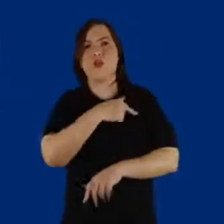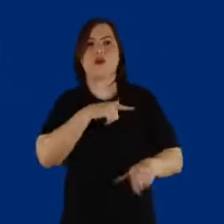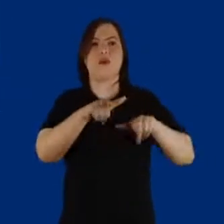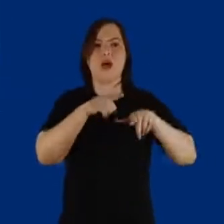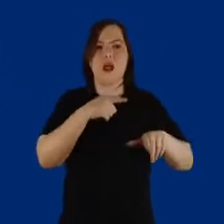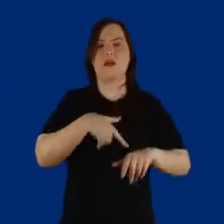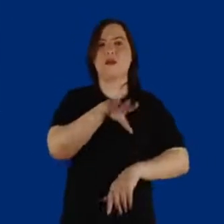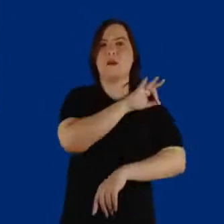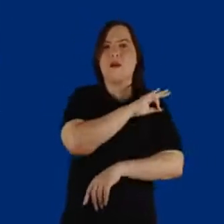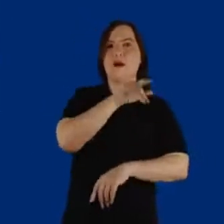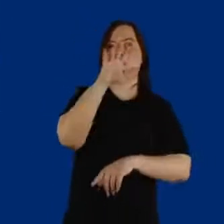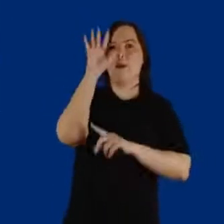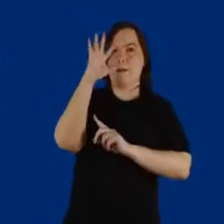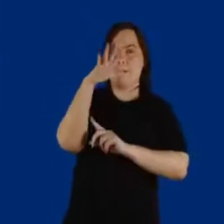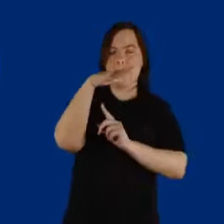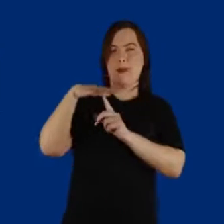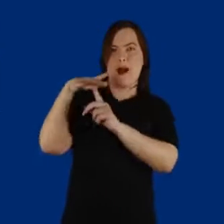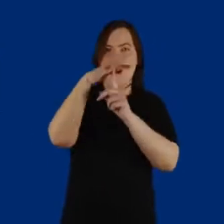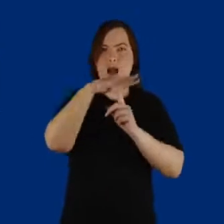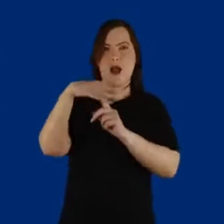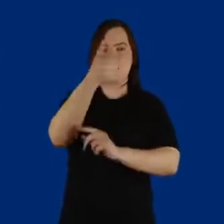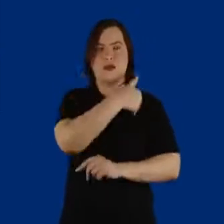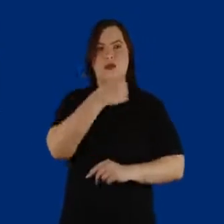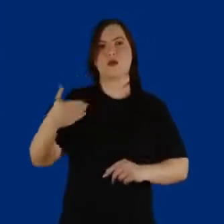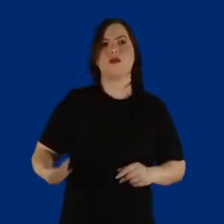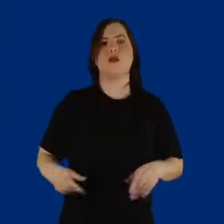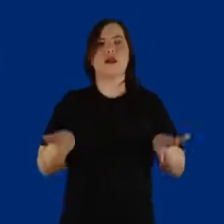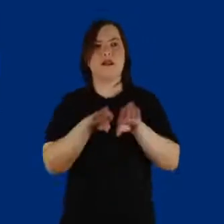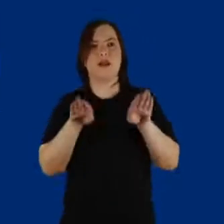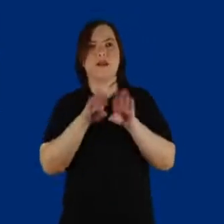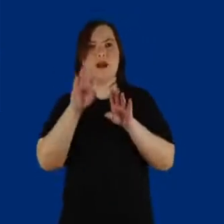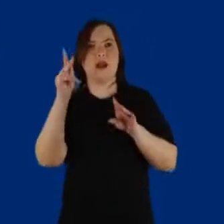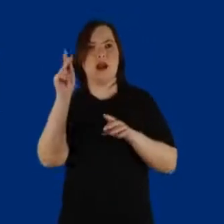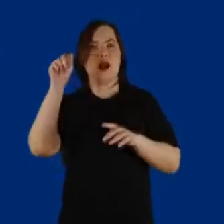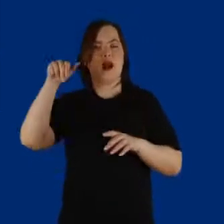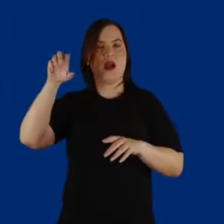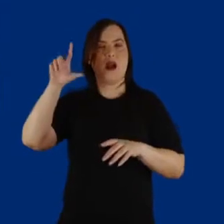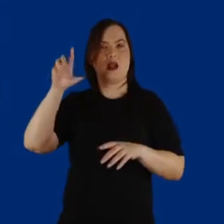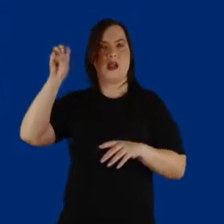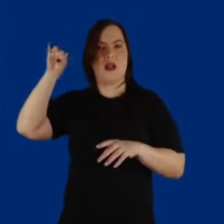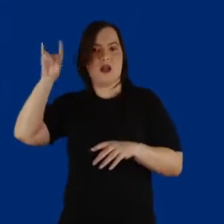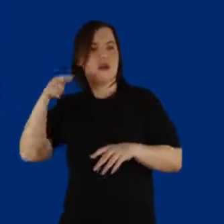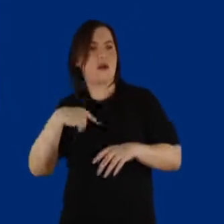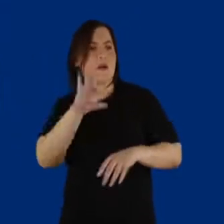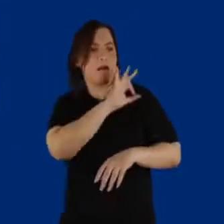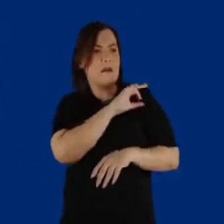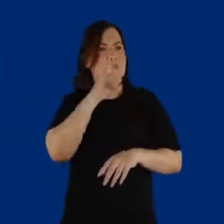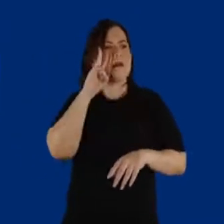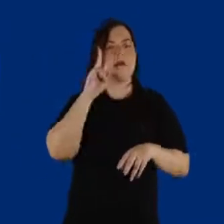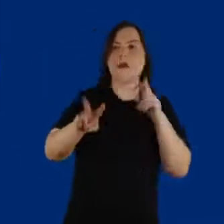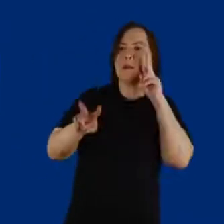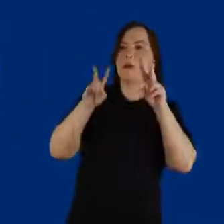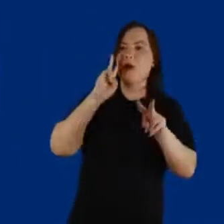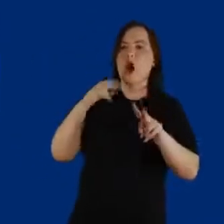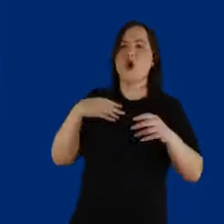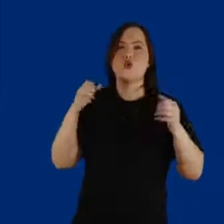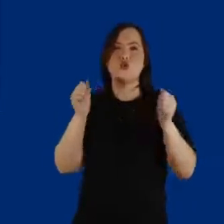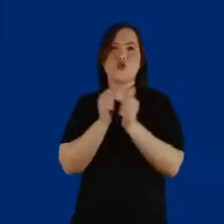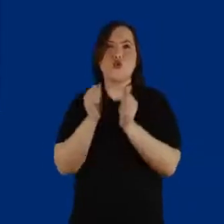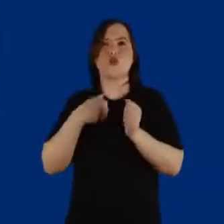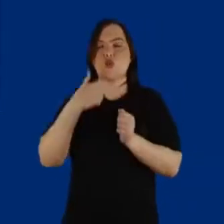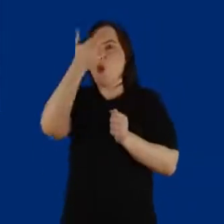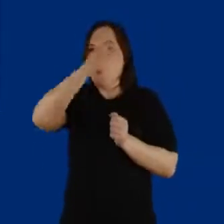os policiais na praça pública na temporada do último Hamlet, e a reação dos policiais junto ao Shakespeare